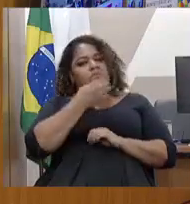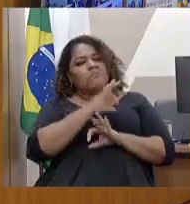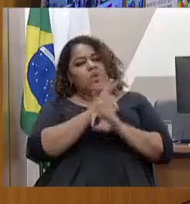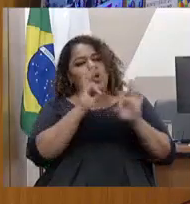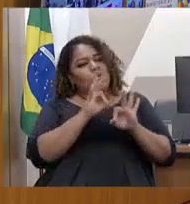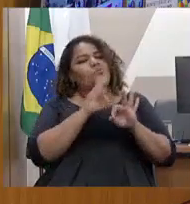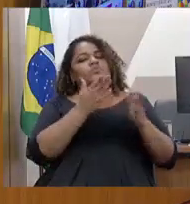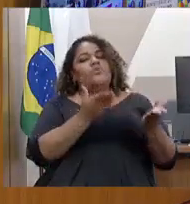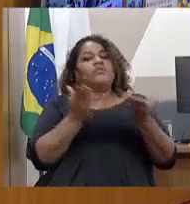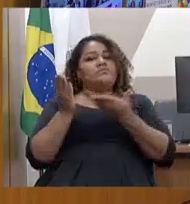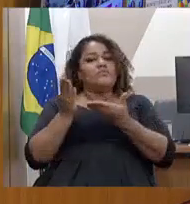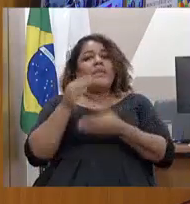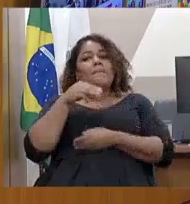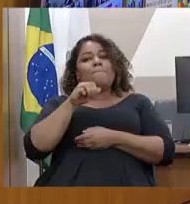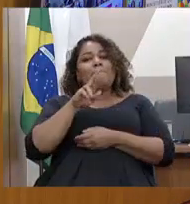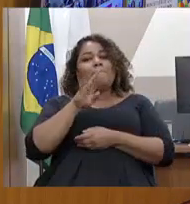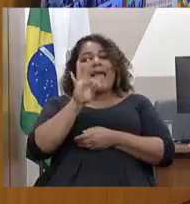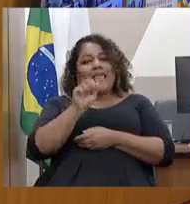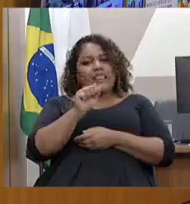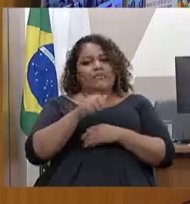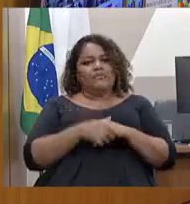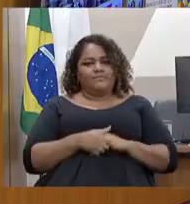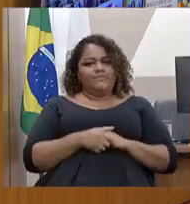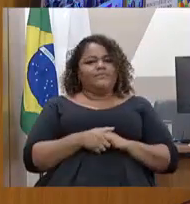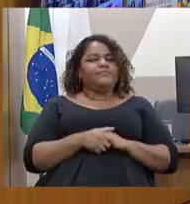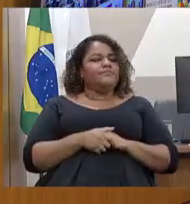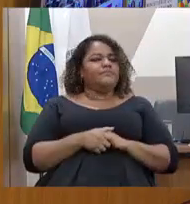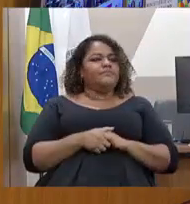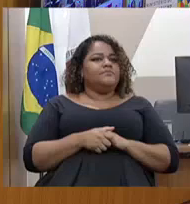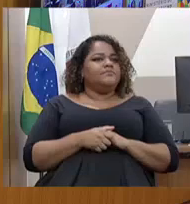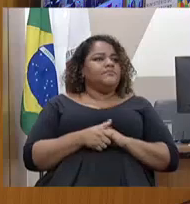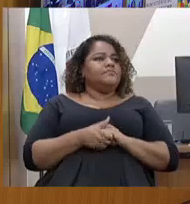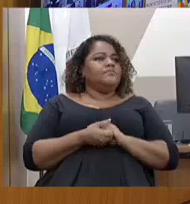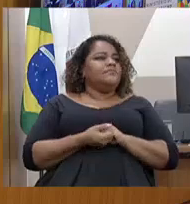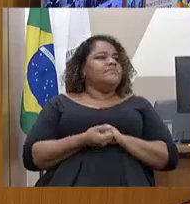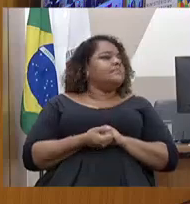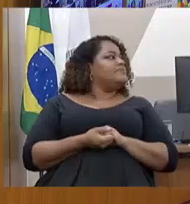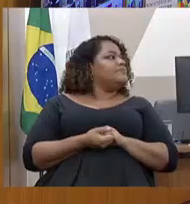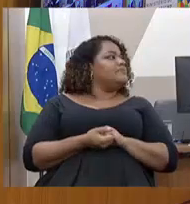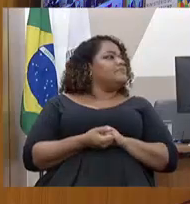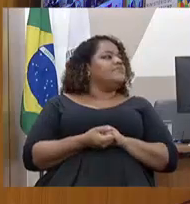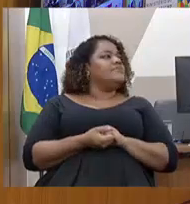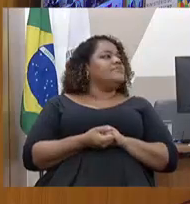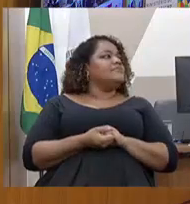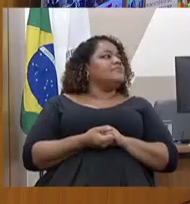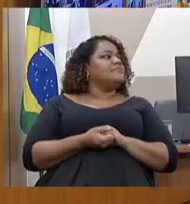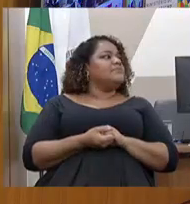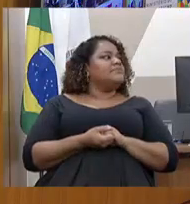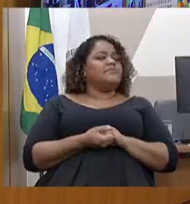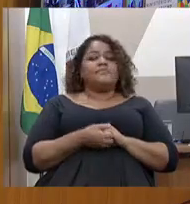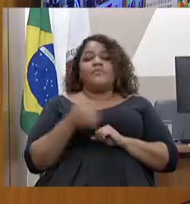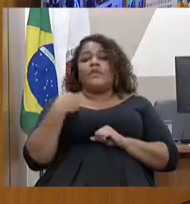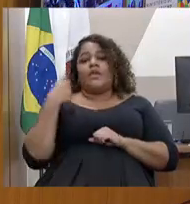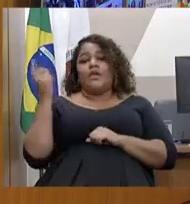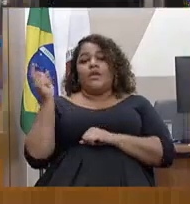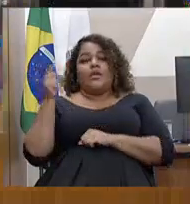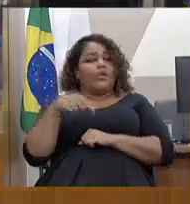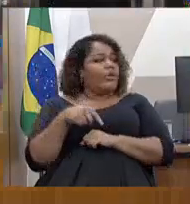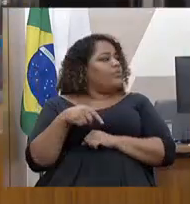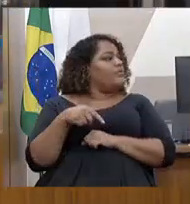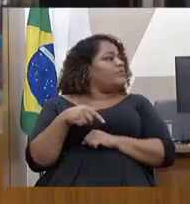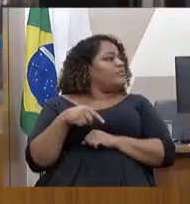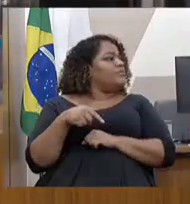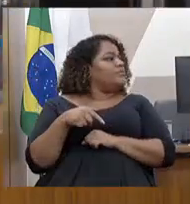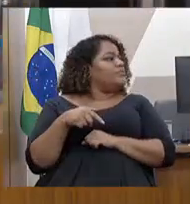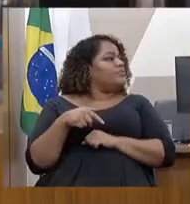para Marta era Marta eu vi aqui atentamente a questão